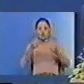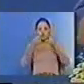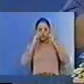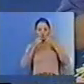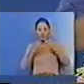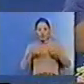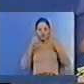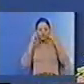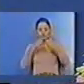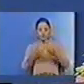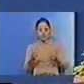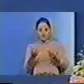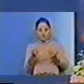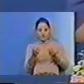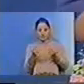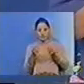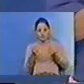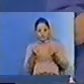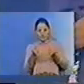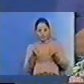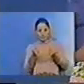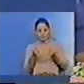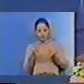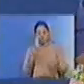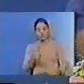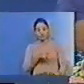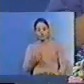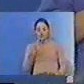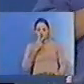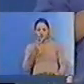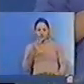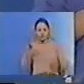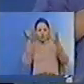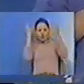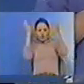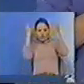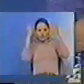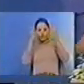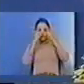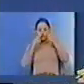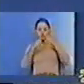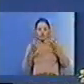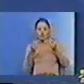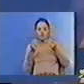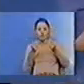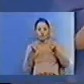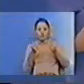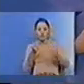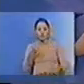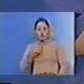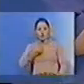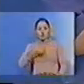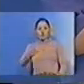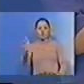e ela chorava, chorava, chorava. Esticava o pescoço e chorava. E eu cheguei perto, um filhote dela